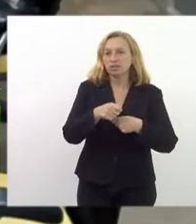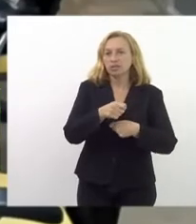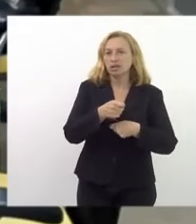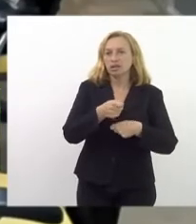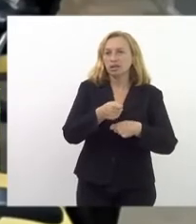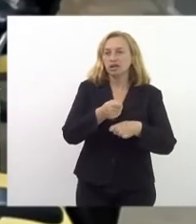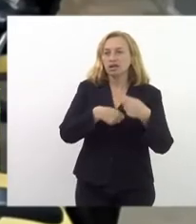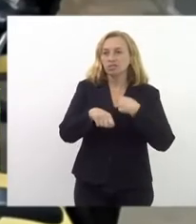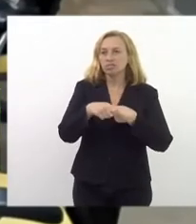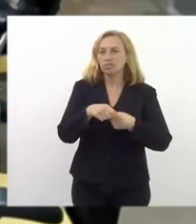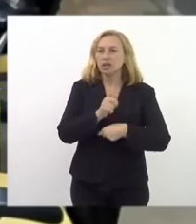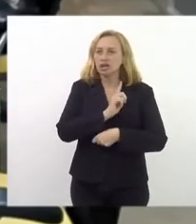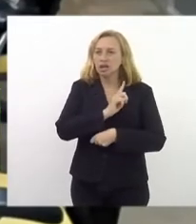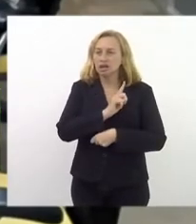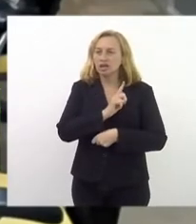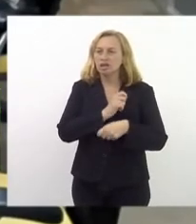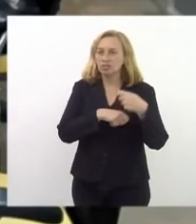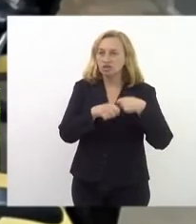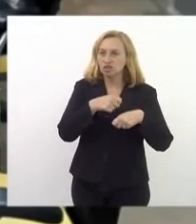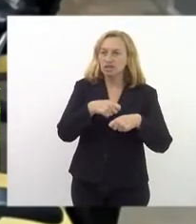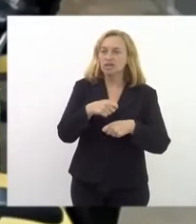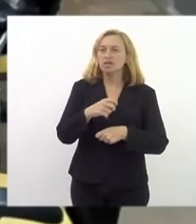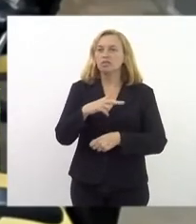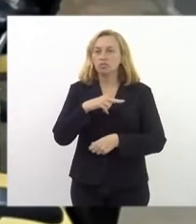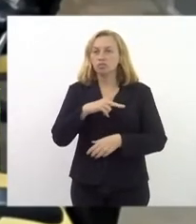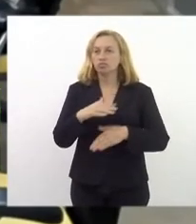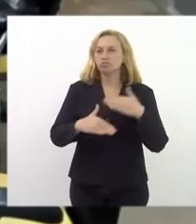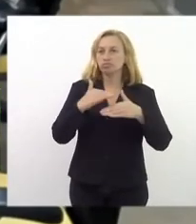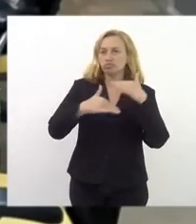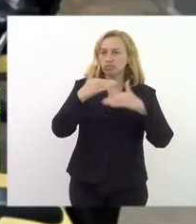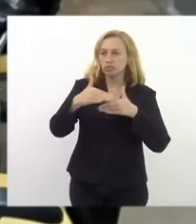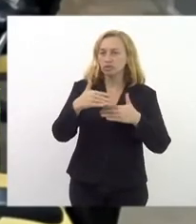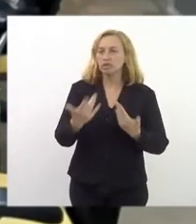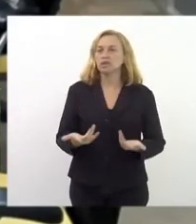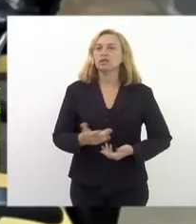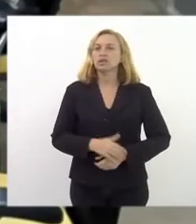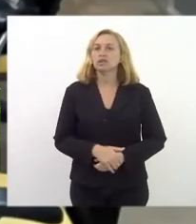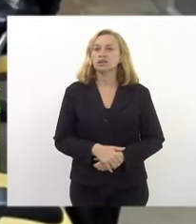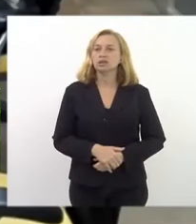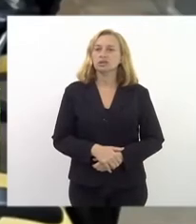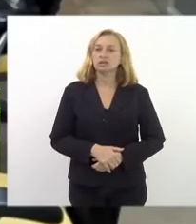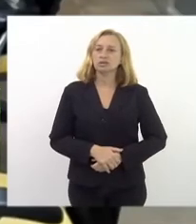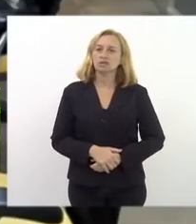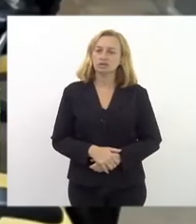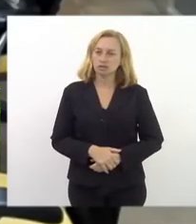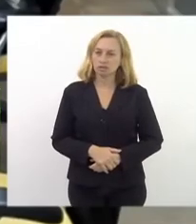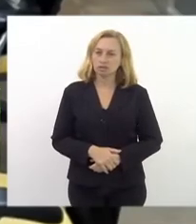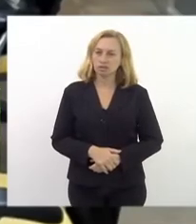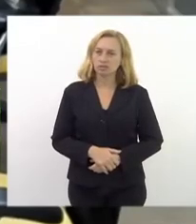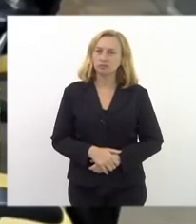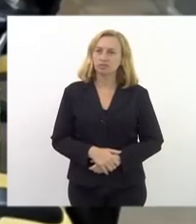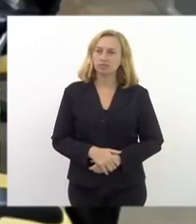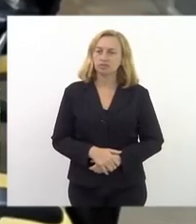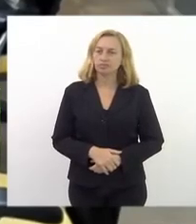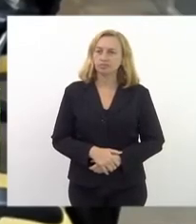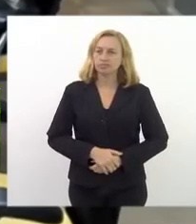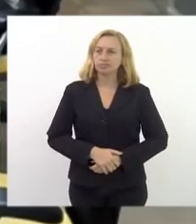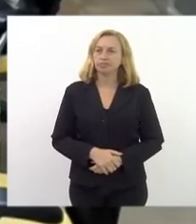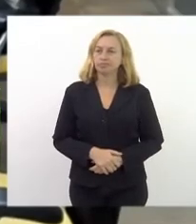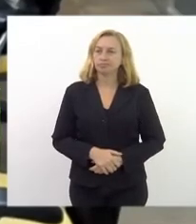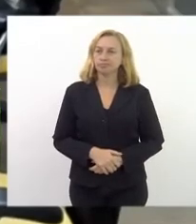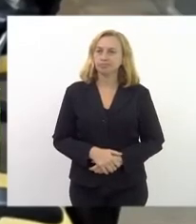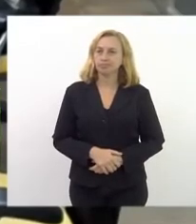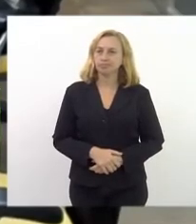acaba ajudando muito nesse desenvolvimento, né? Sempre como indo todo o desenvolvimento, a administração pública acaba